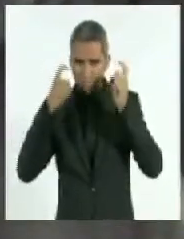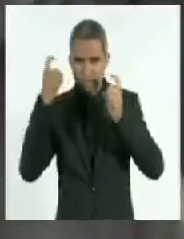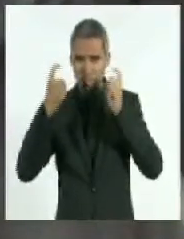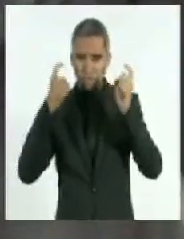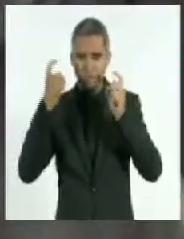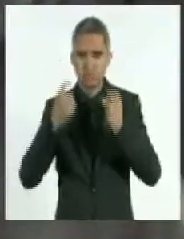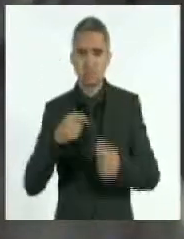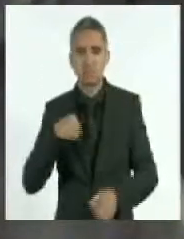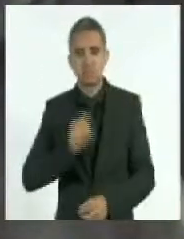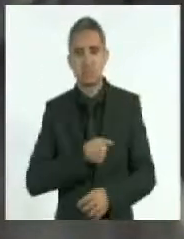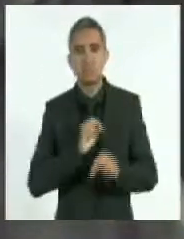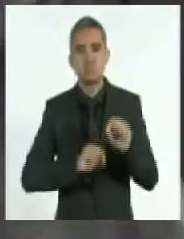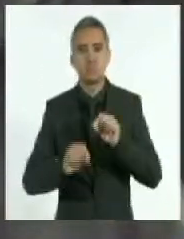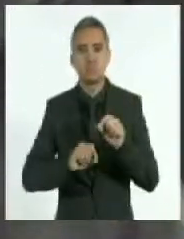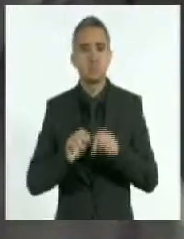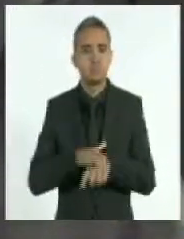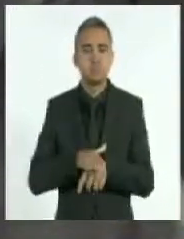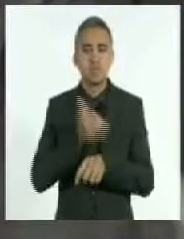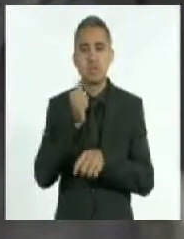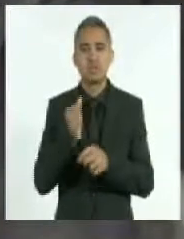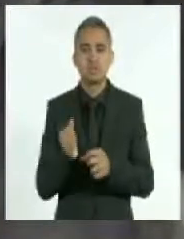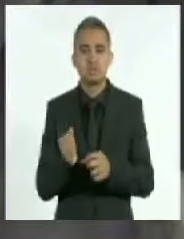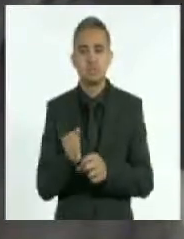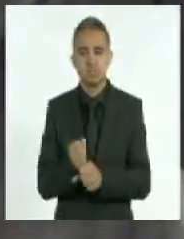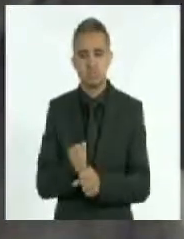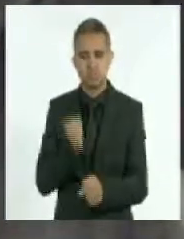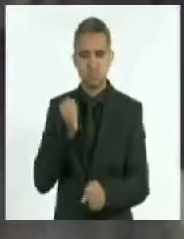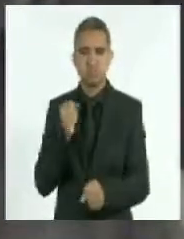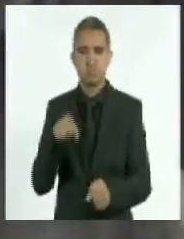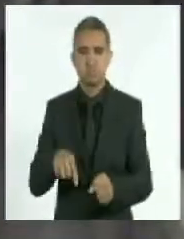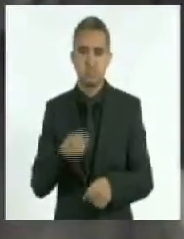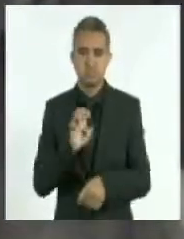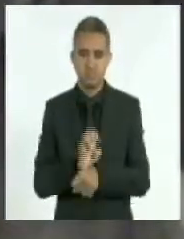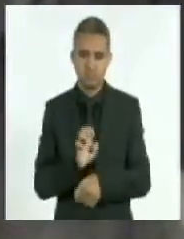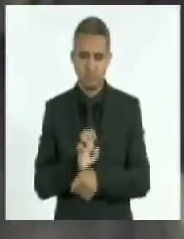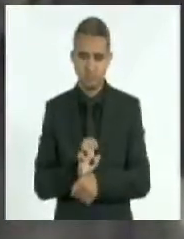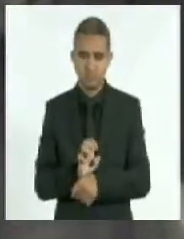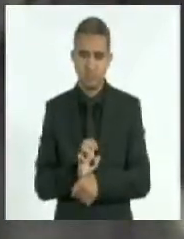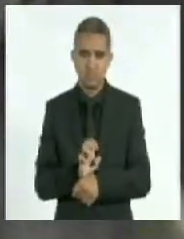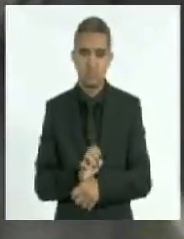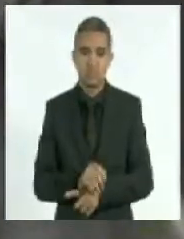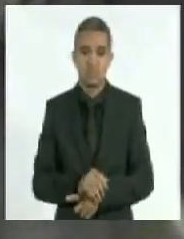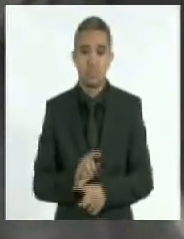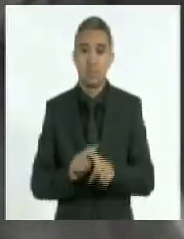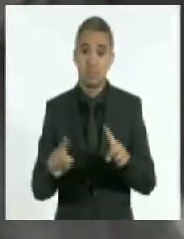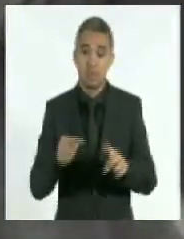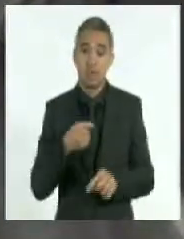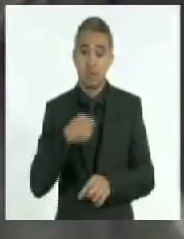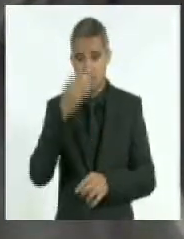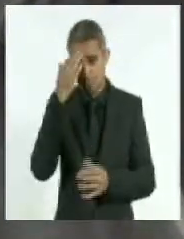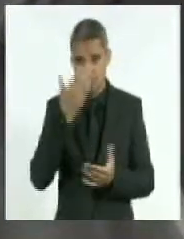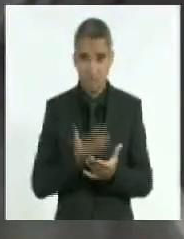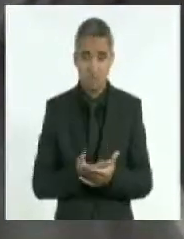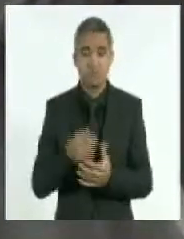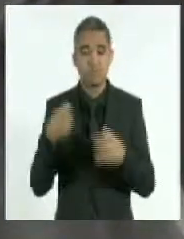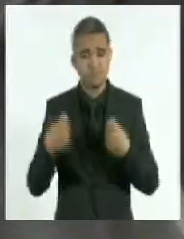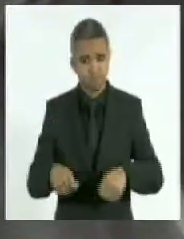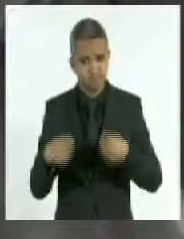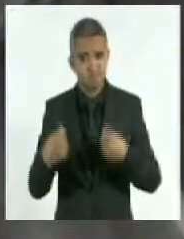em aumentar a arrecadação do nosso estado. Mas eu acredito que isso é um ponto que deve ser bastante discutido aqui nessa casa,